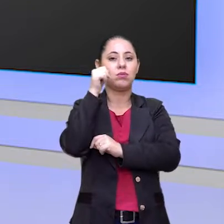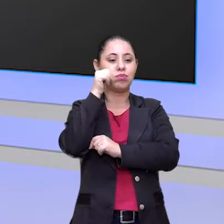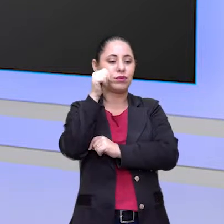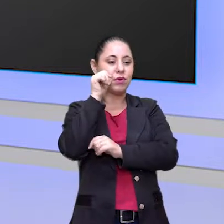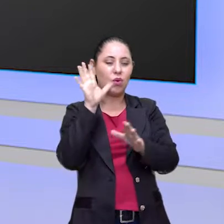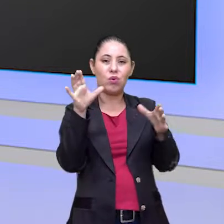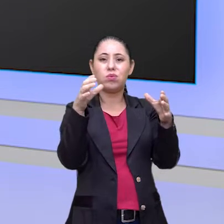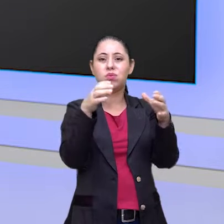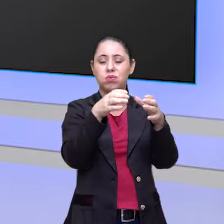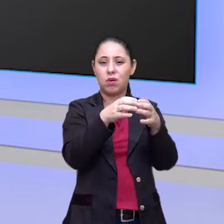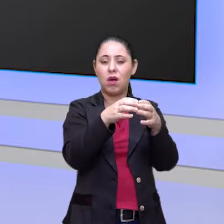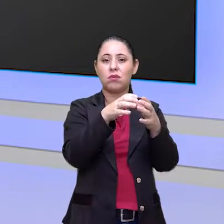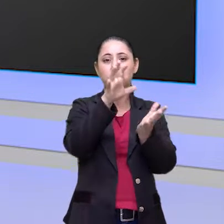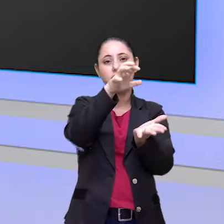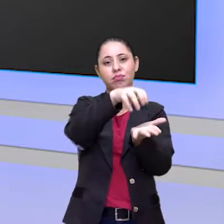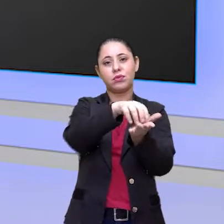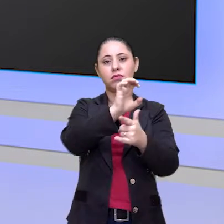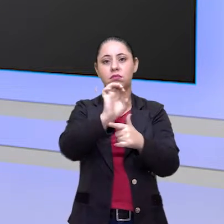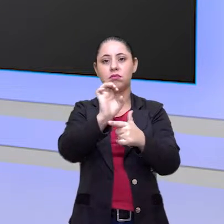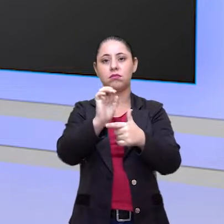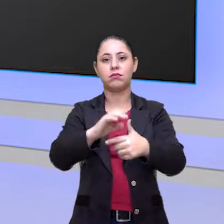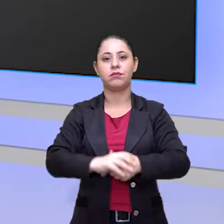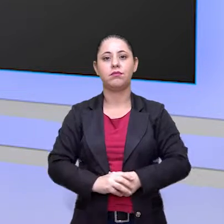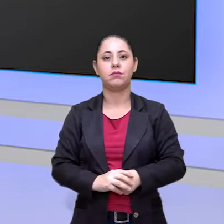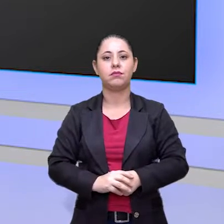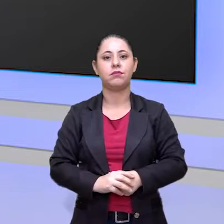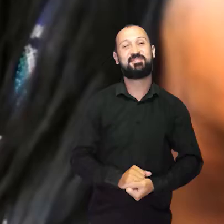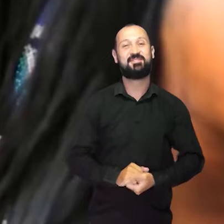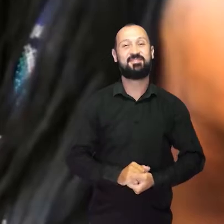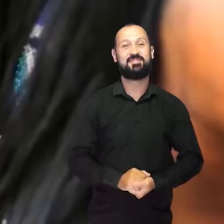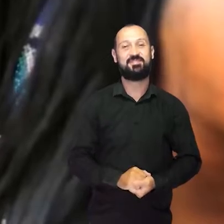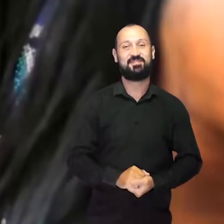a situação dessas mulheres nas aldeias do estado.